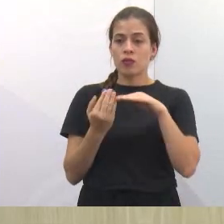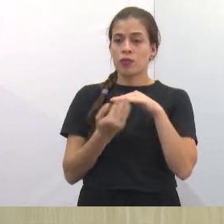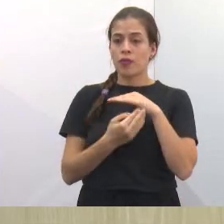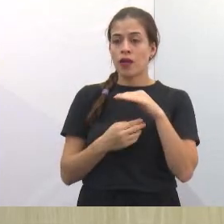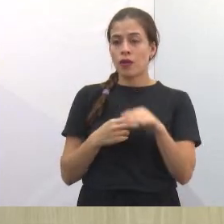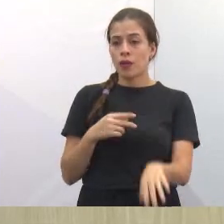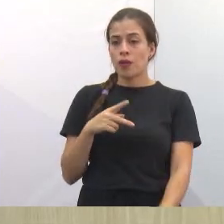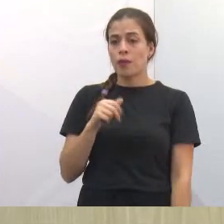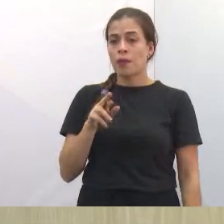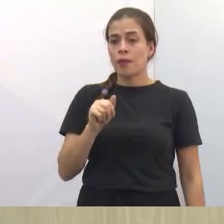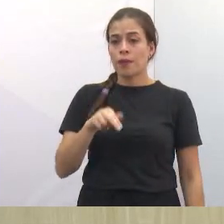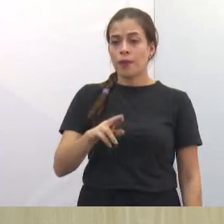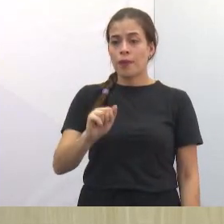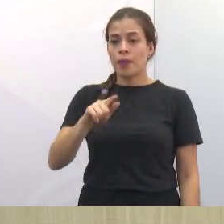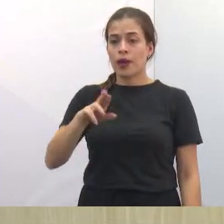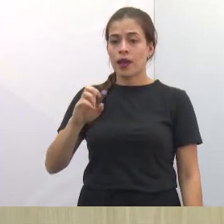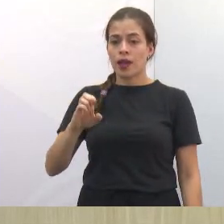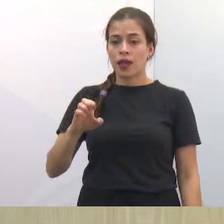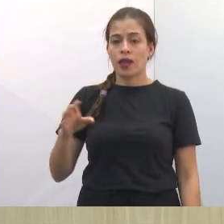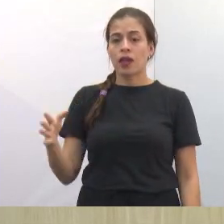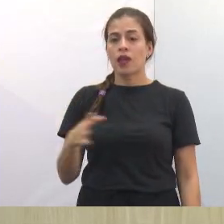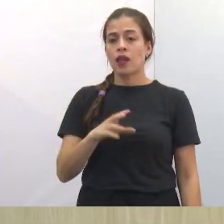dos Príncipes.